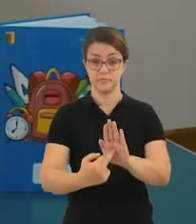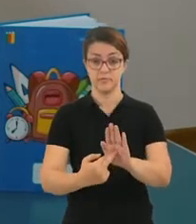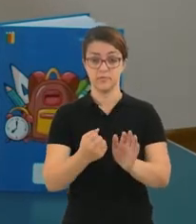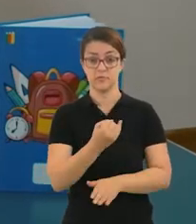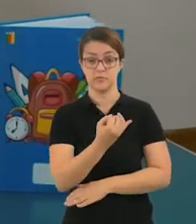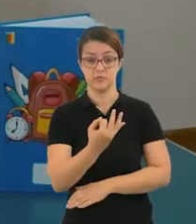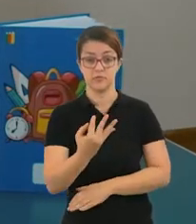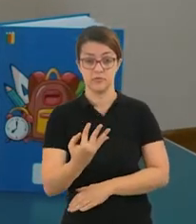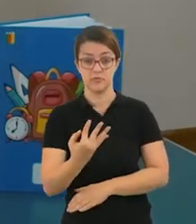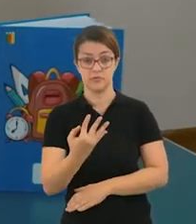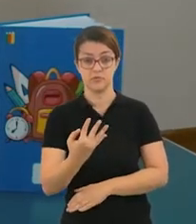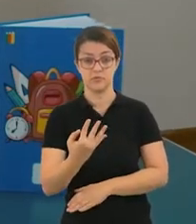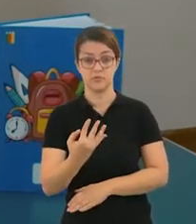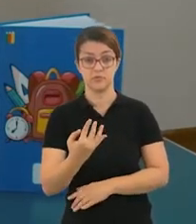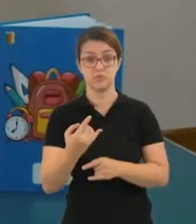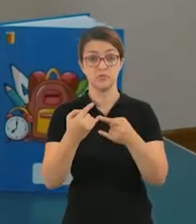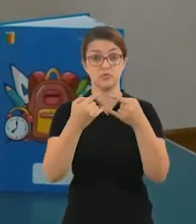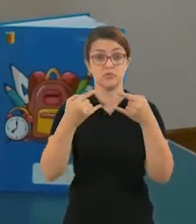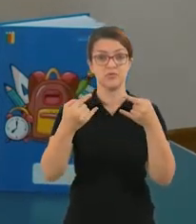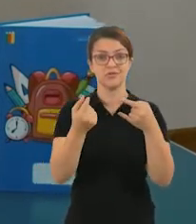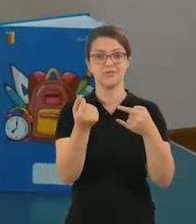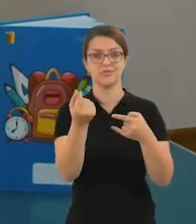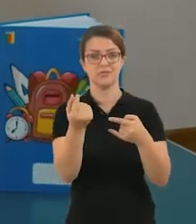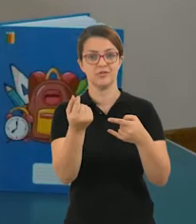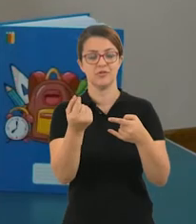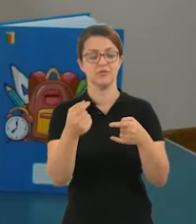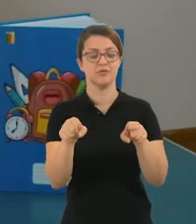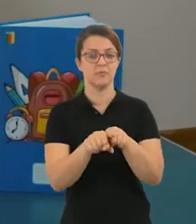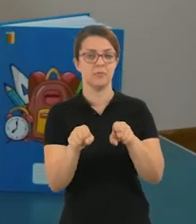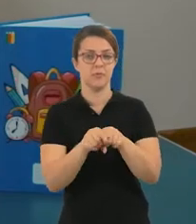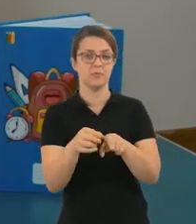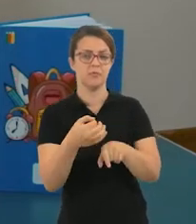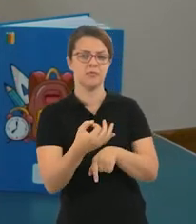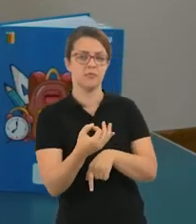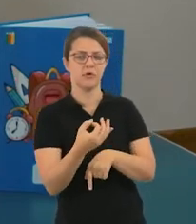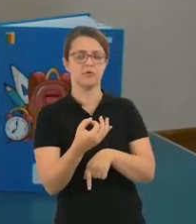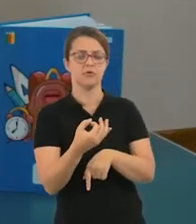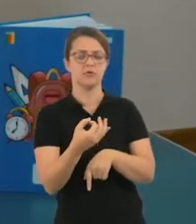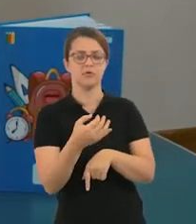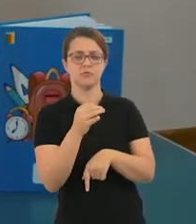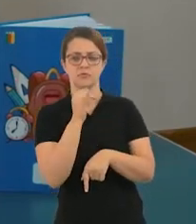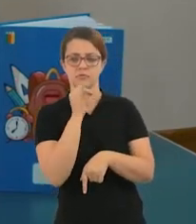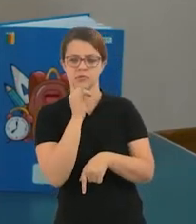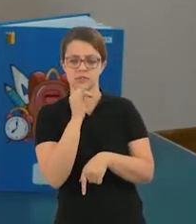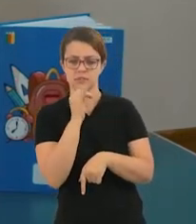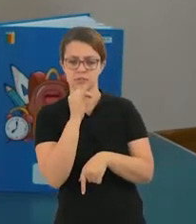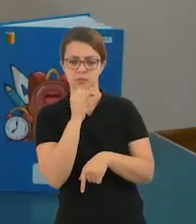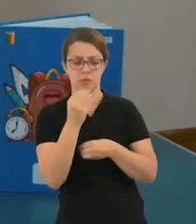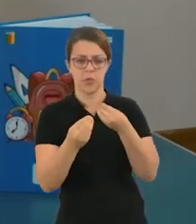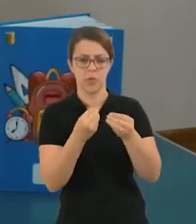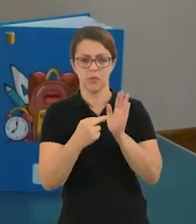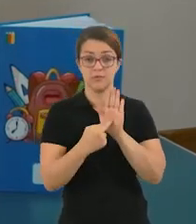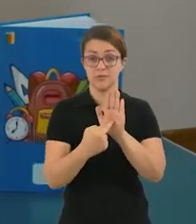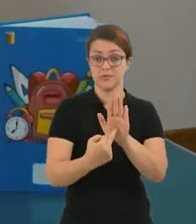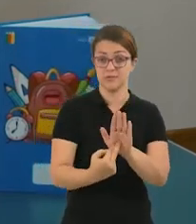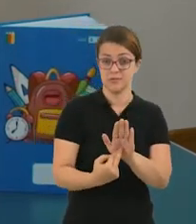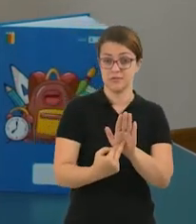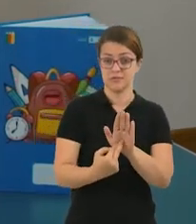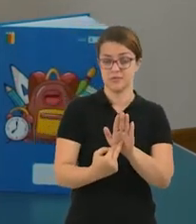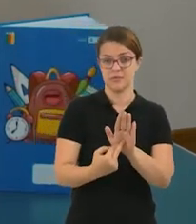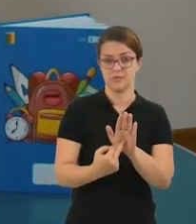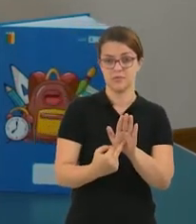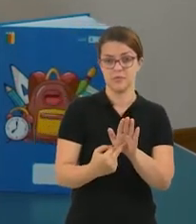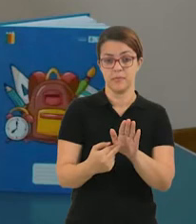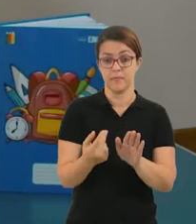Representando quantidades com notas e moedas. Veja alguns exemplos de como podemos utilizar cédulas e moedas para